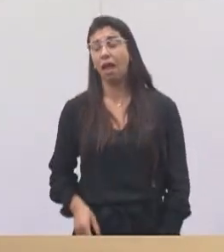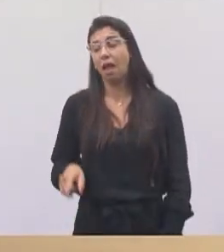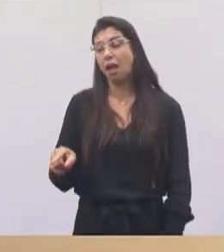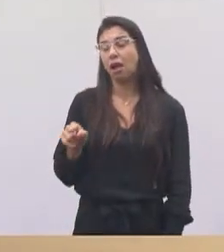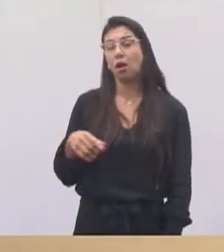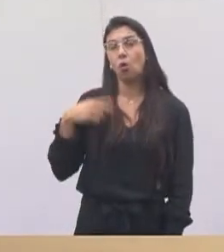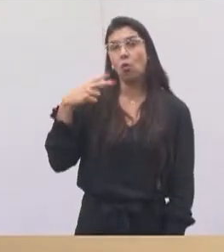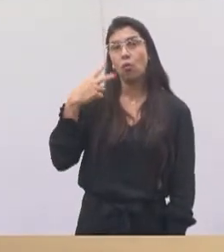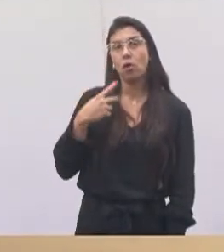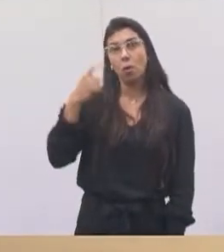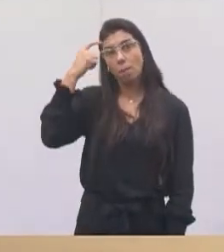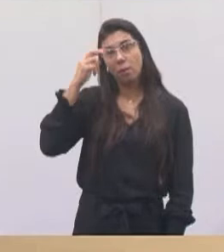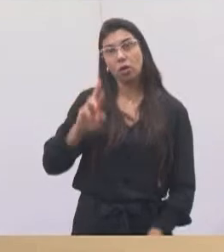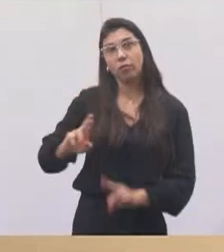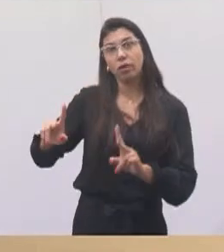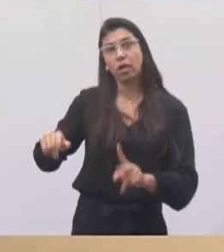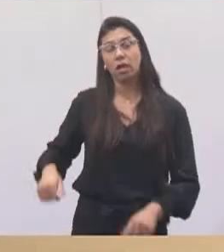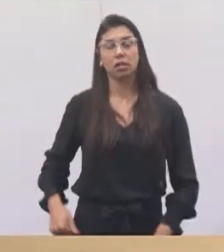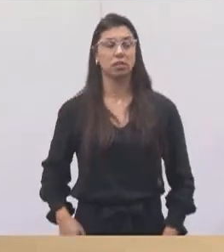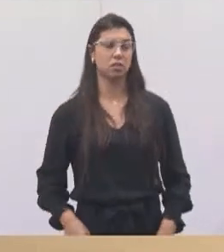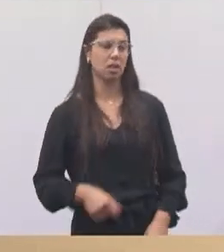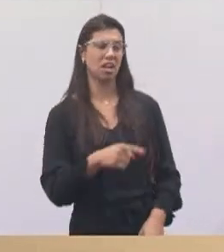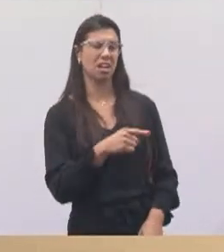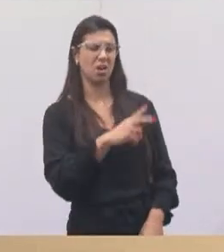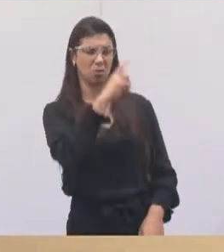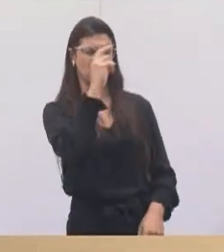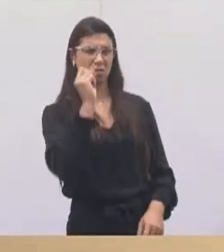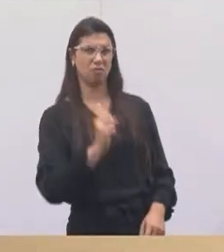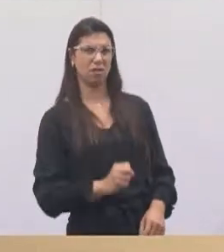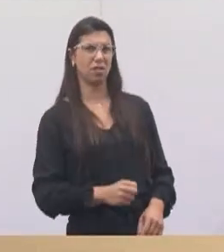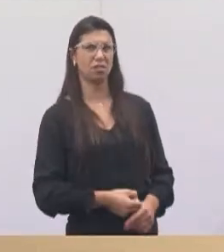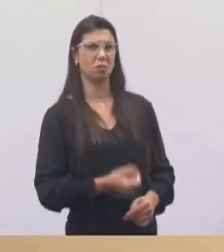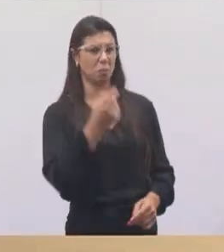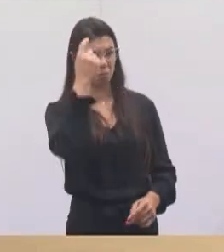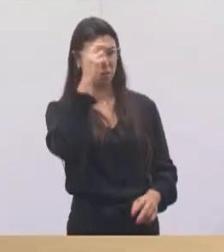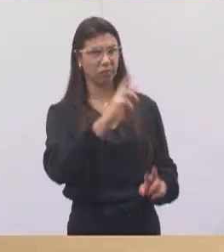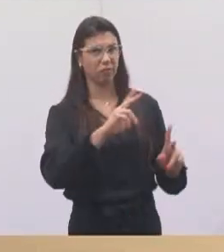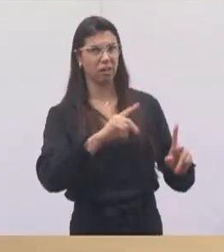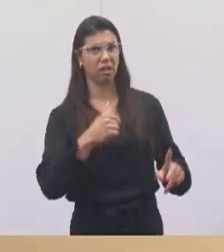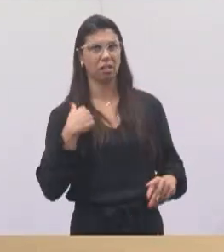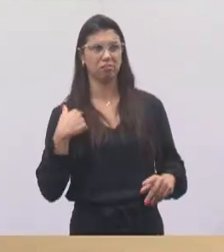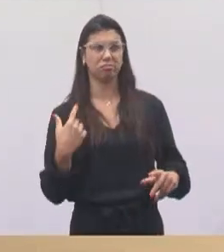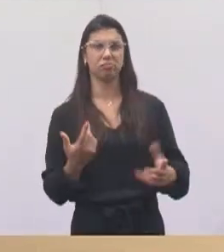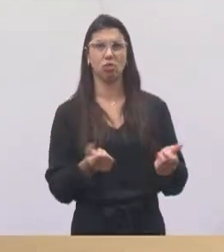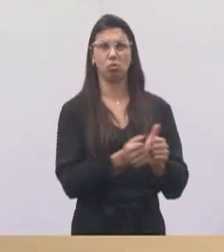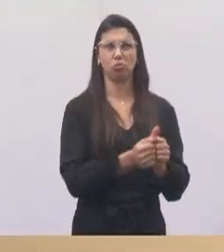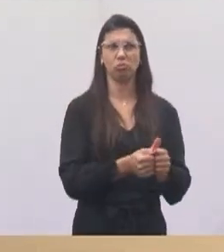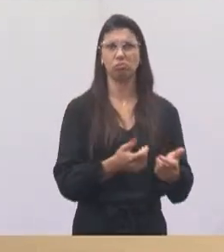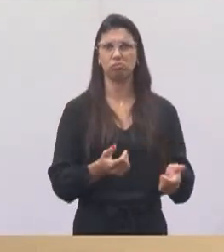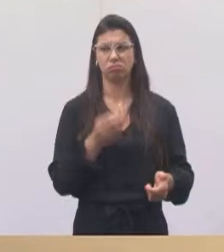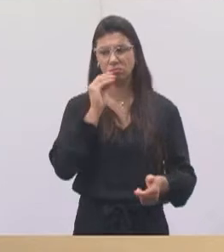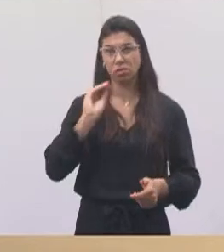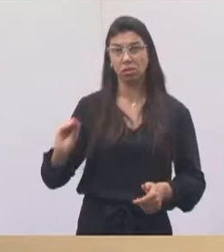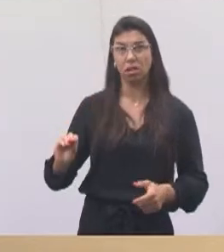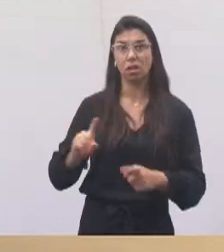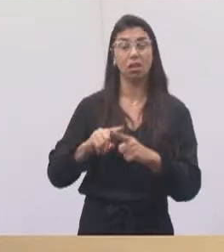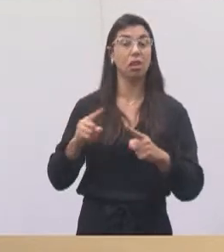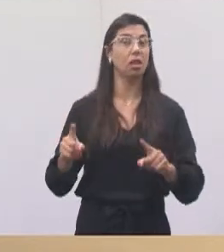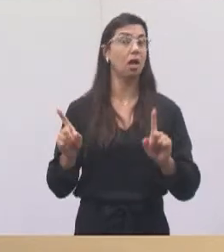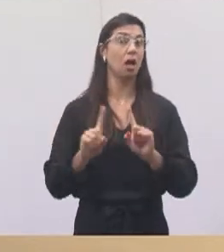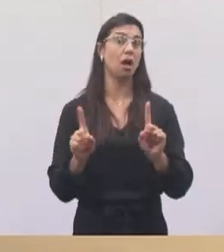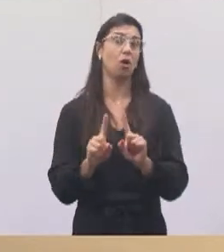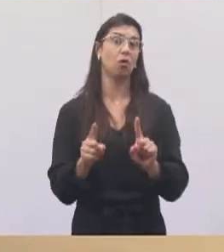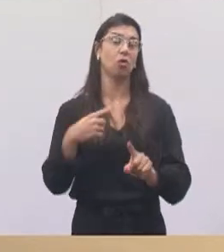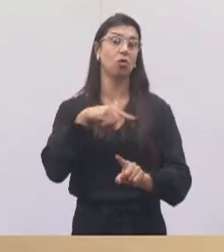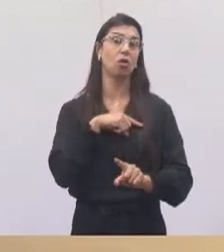diferente e vou votar junto com o prefeito, mas agora foi no meu, eu vou ficar bravo. Então, que essa Casa Legislativa